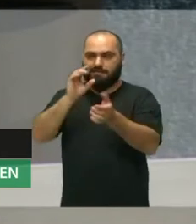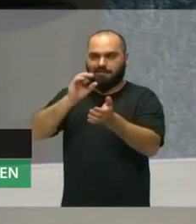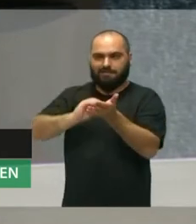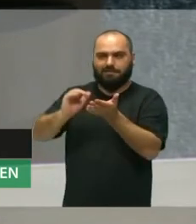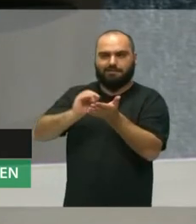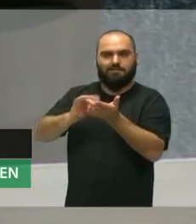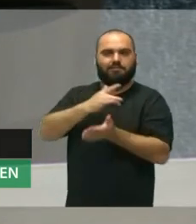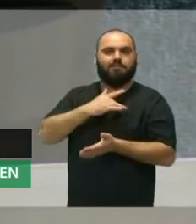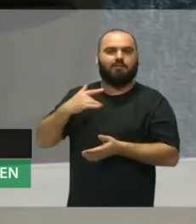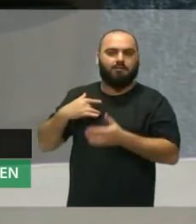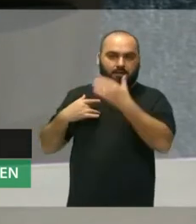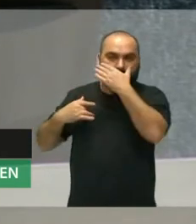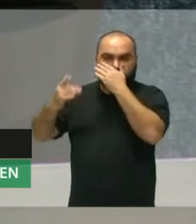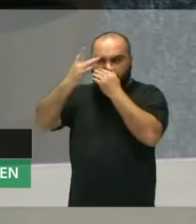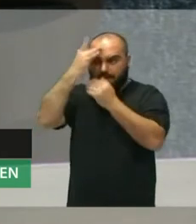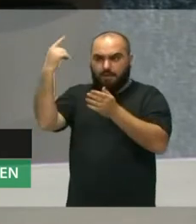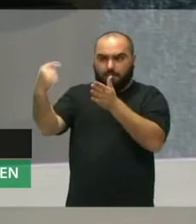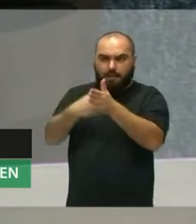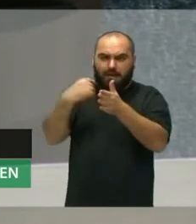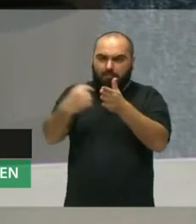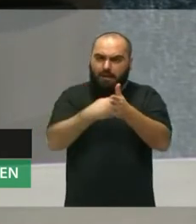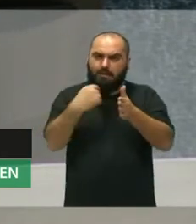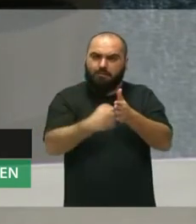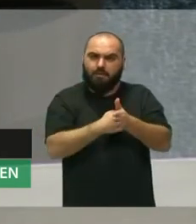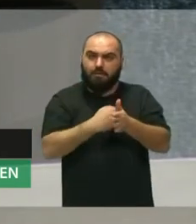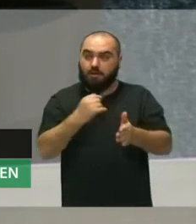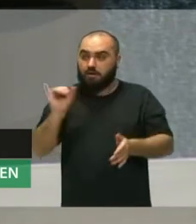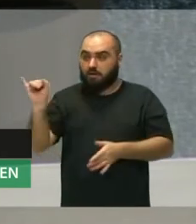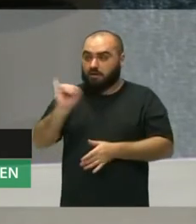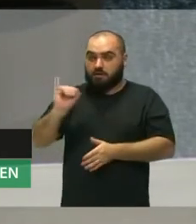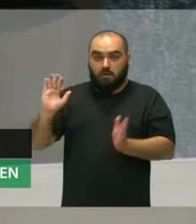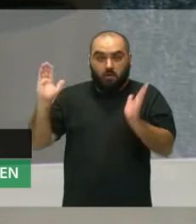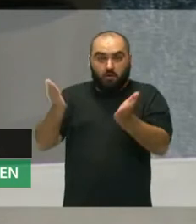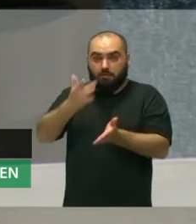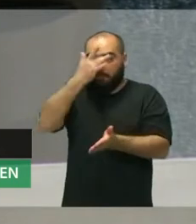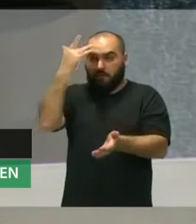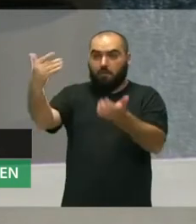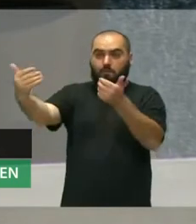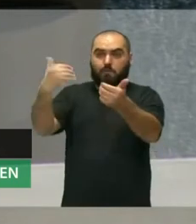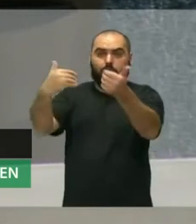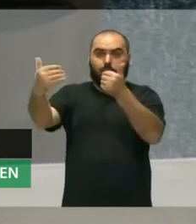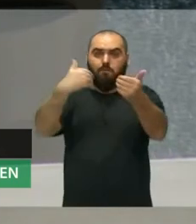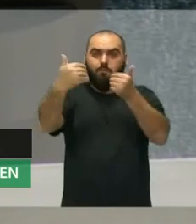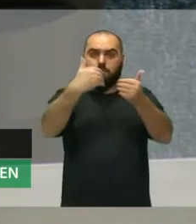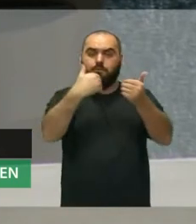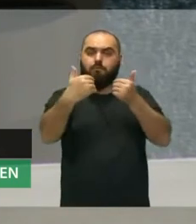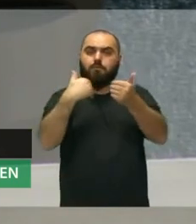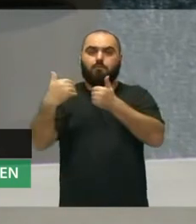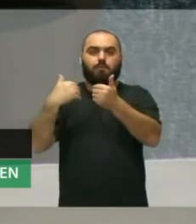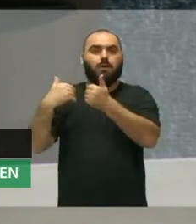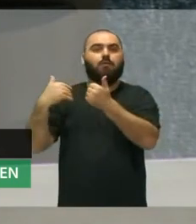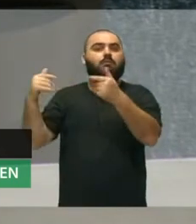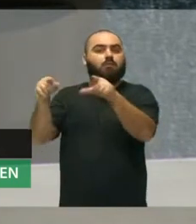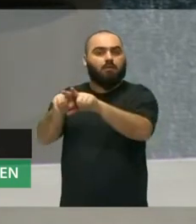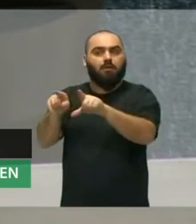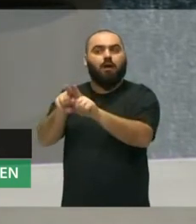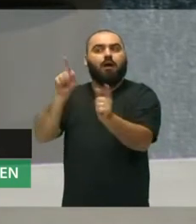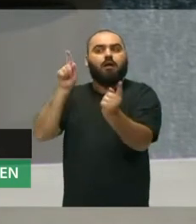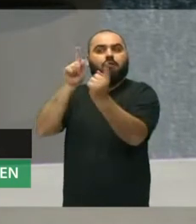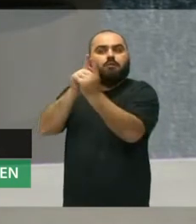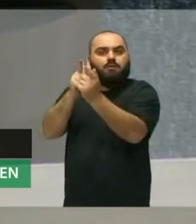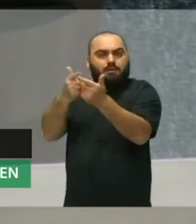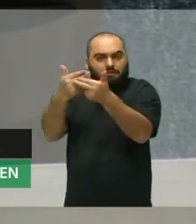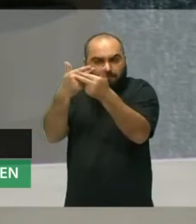e muita gente questiona muito. A gente vê Itajaí hoje, é uma porta de entrada também. As UPAs aqui atendem um grande número